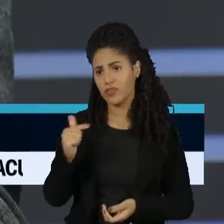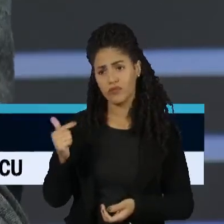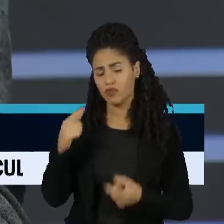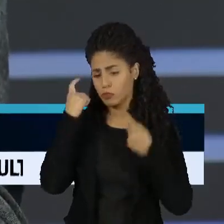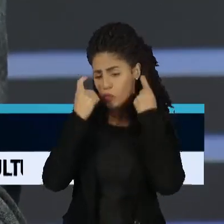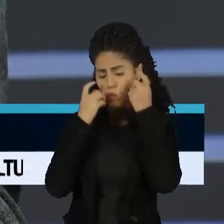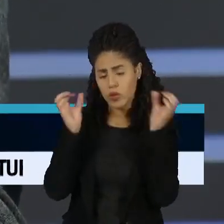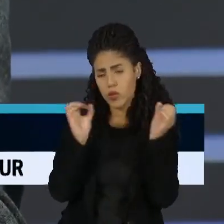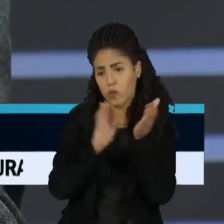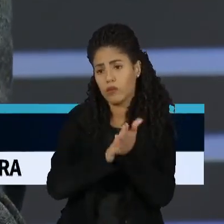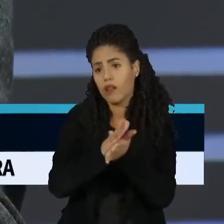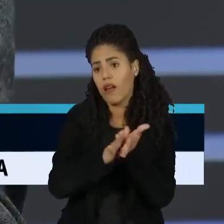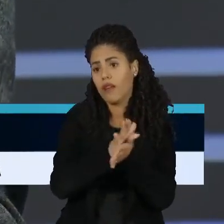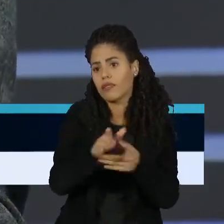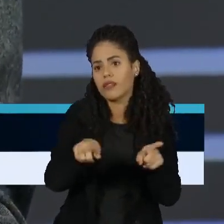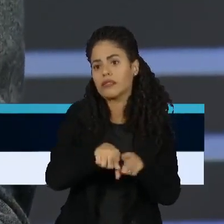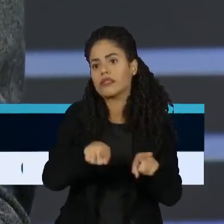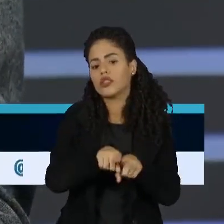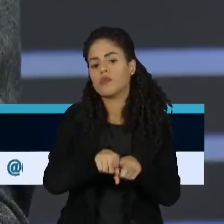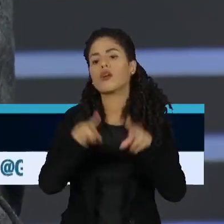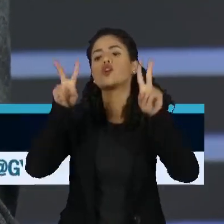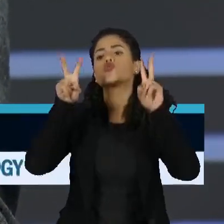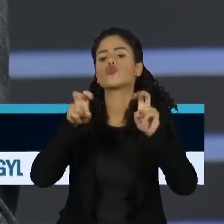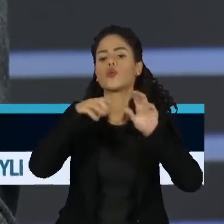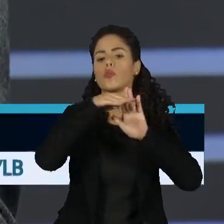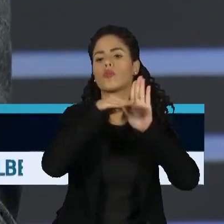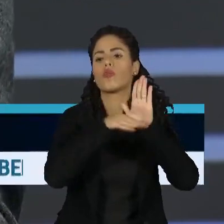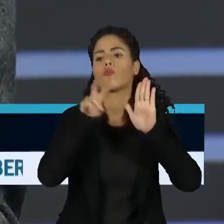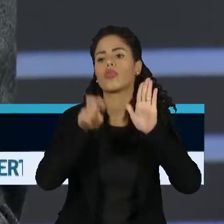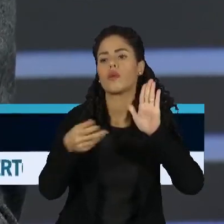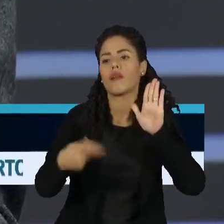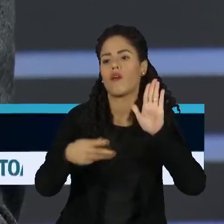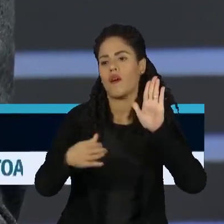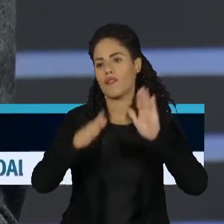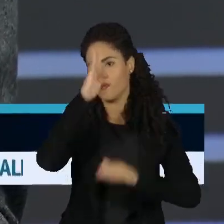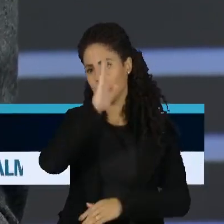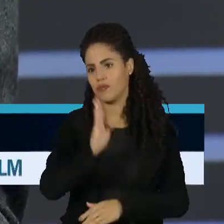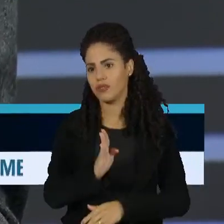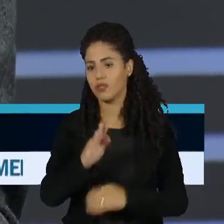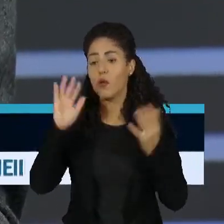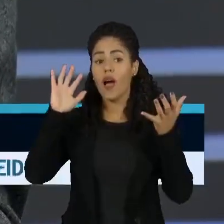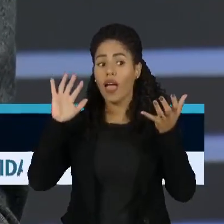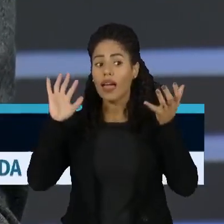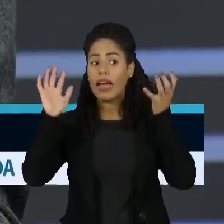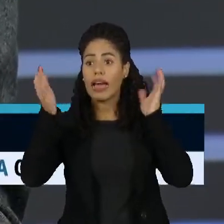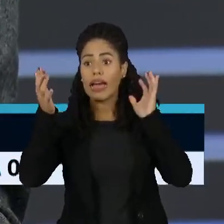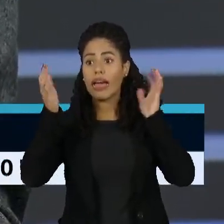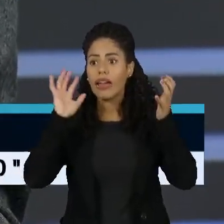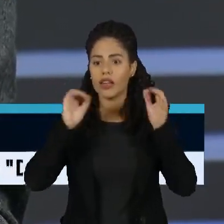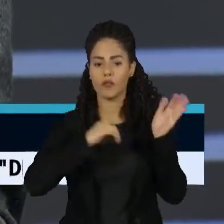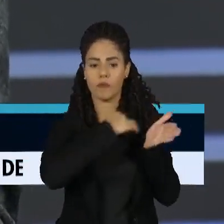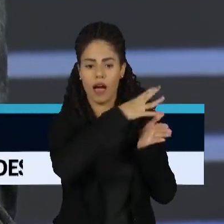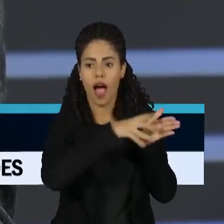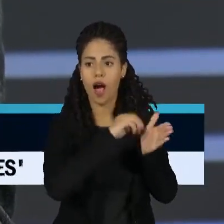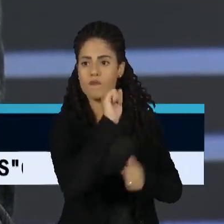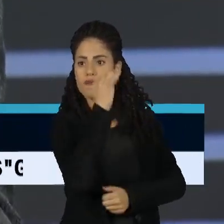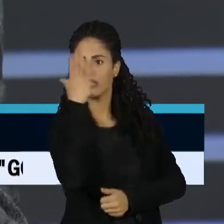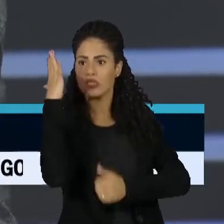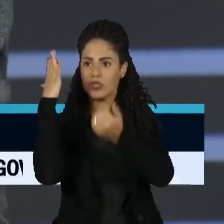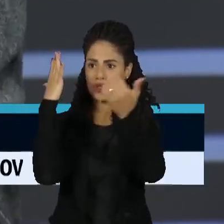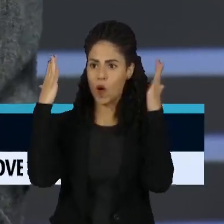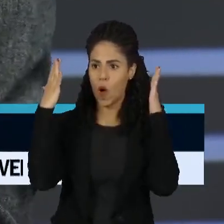e muito menos havia uma questão no caso do Brasil de clima da Amazônia diversidade e